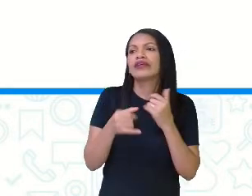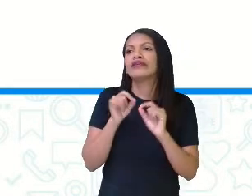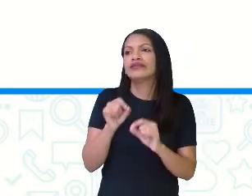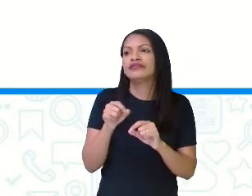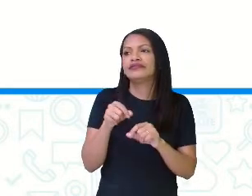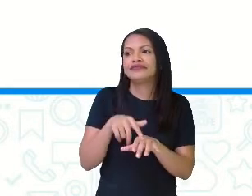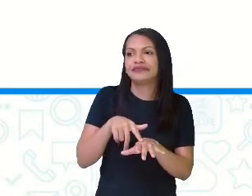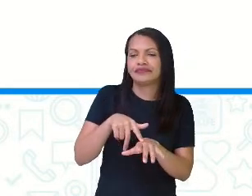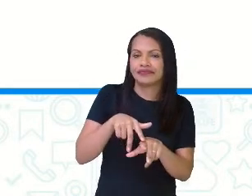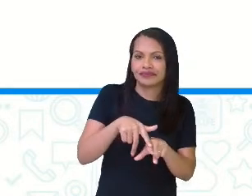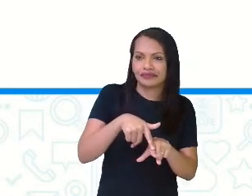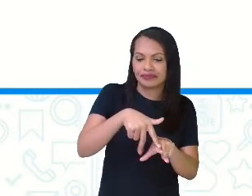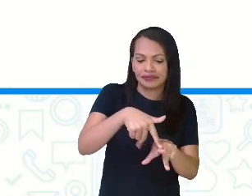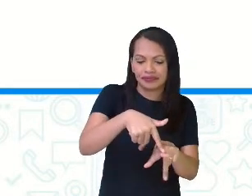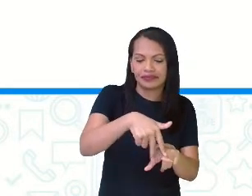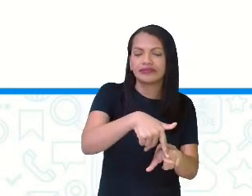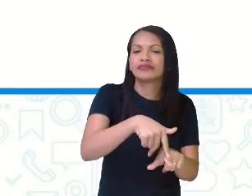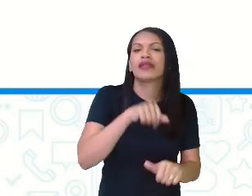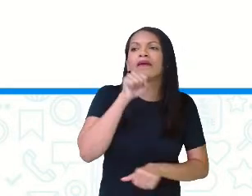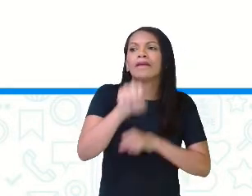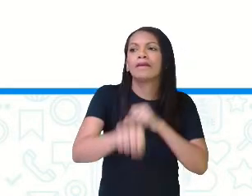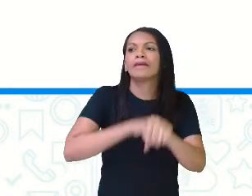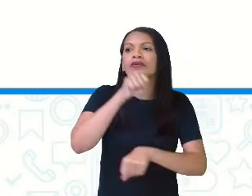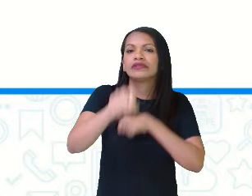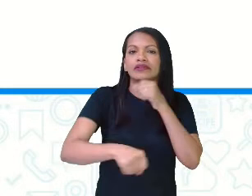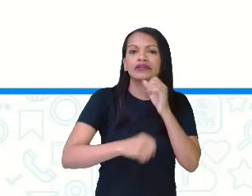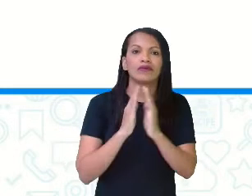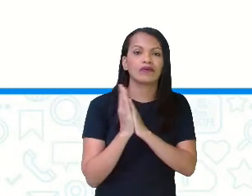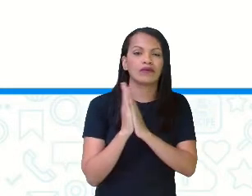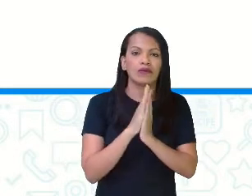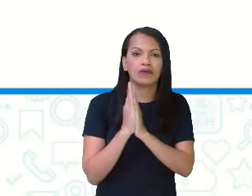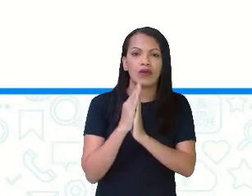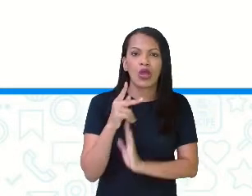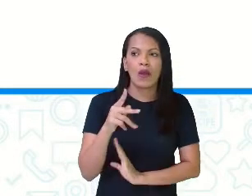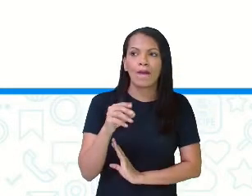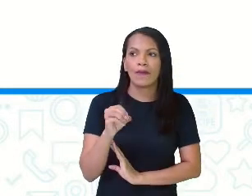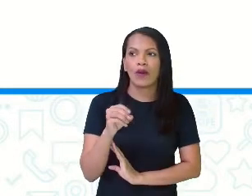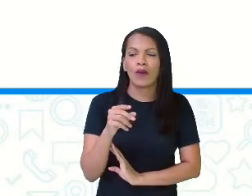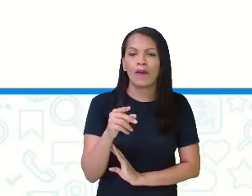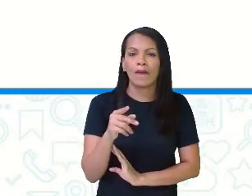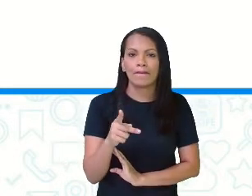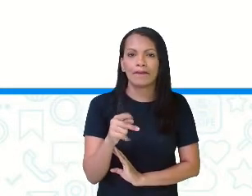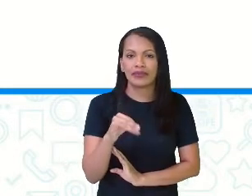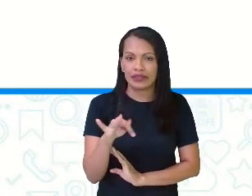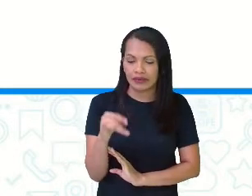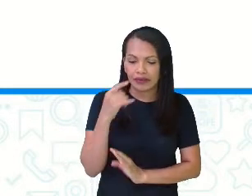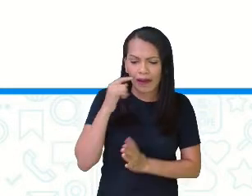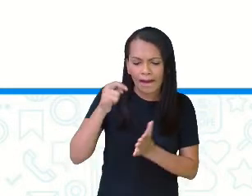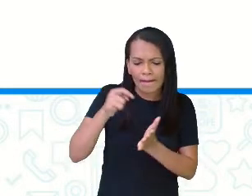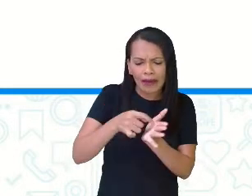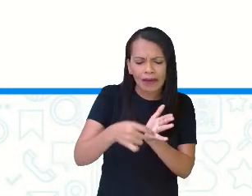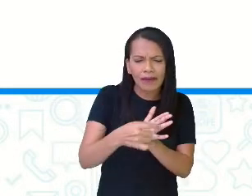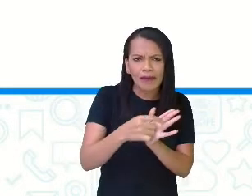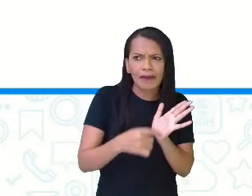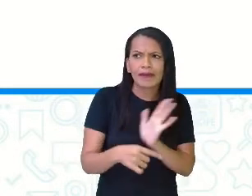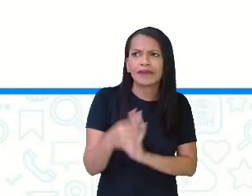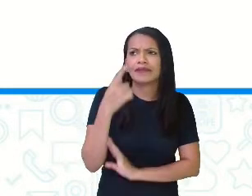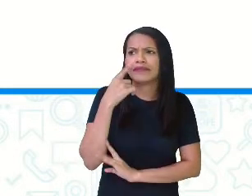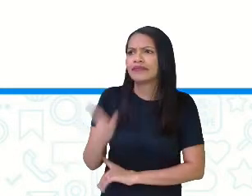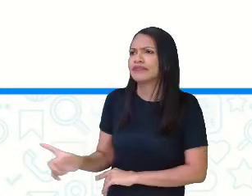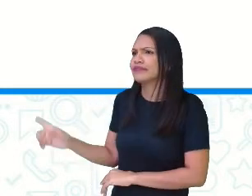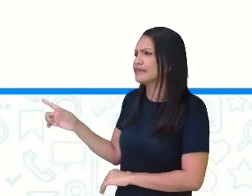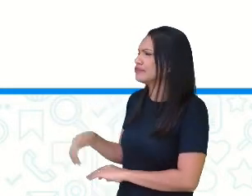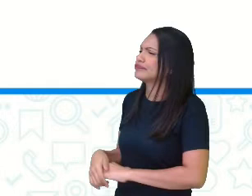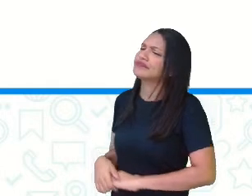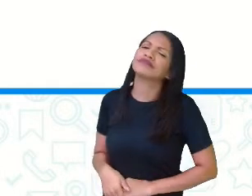skate, bicicleta, boneca e pop-it. A quantidade: 40 skates,